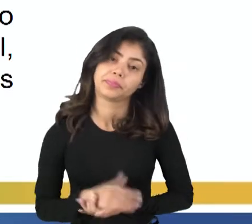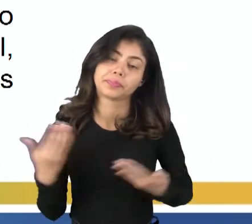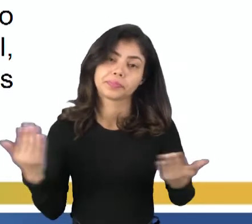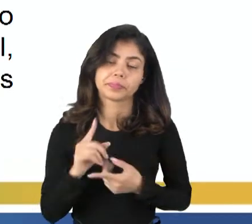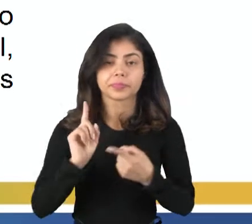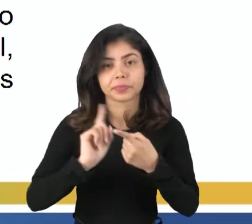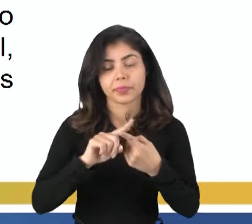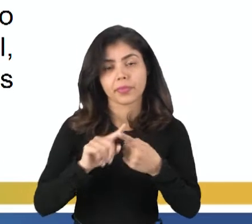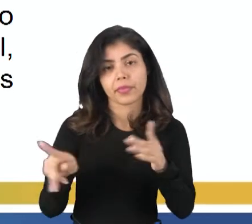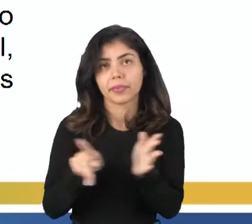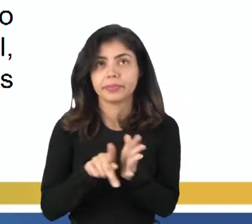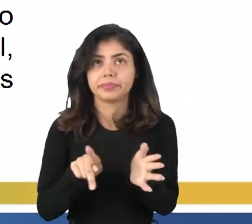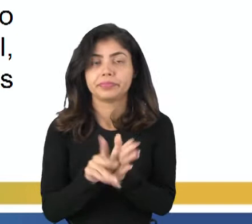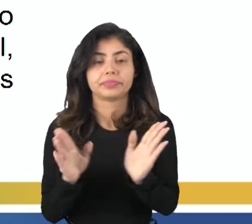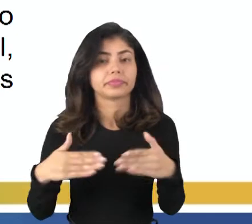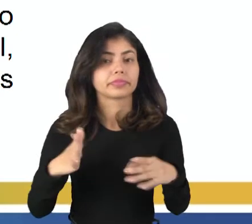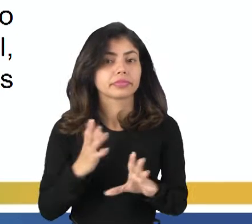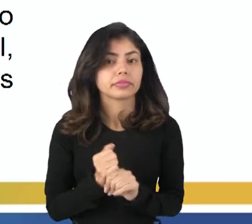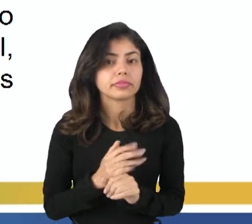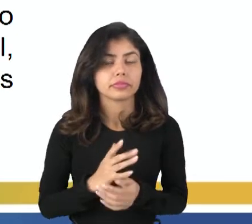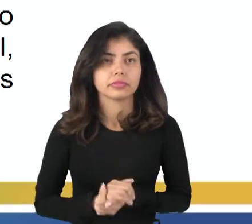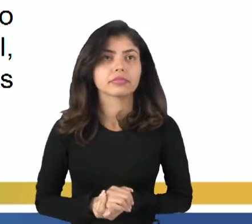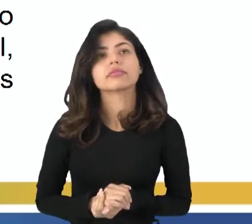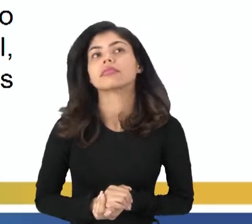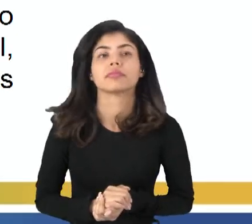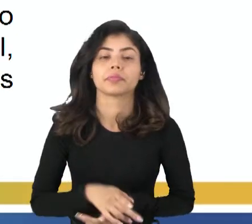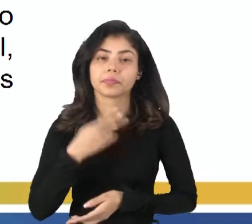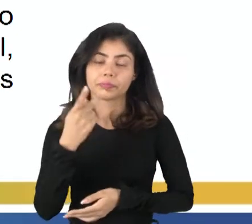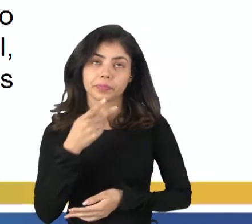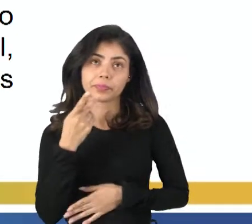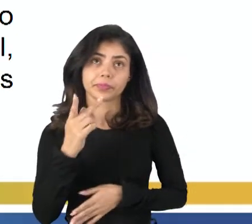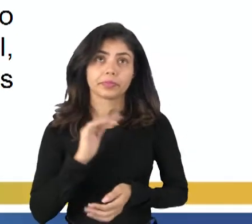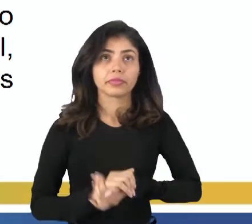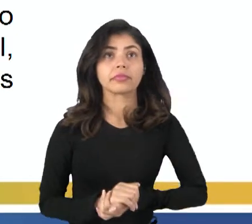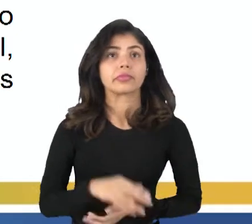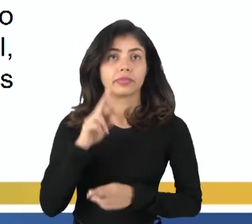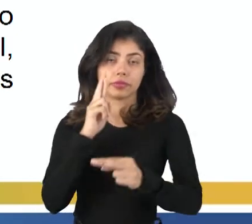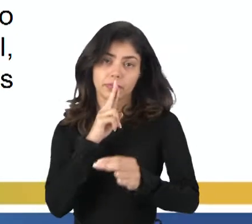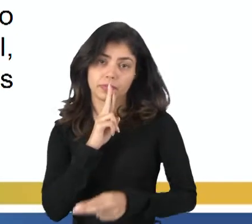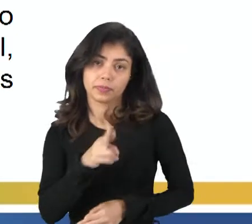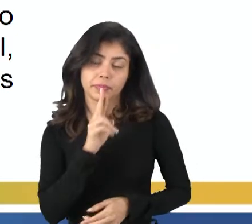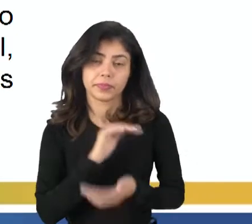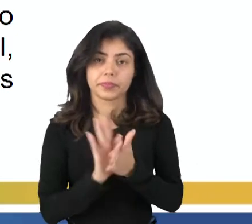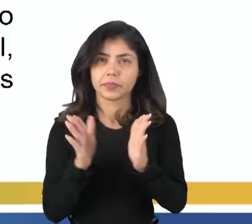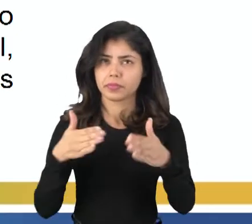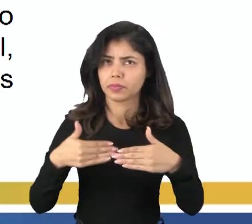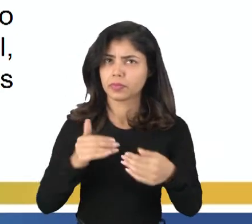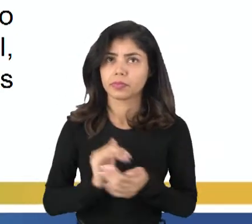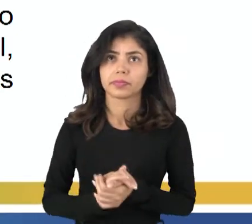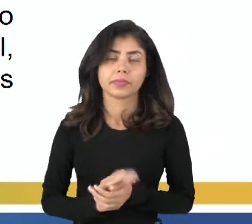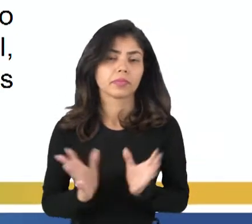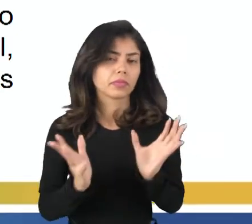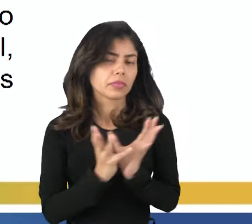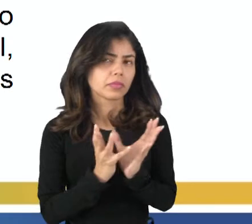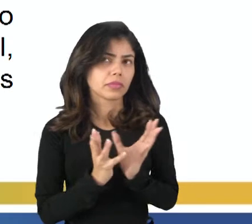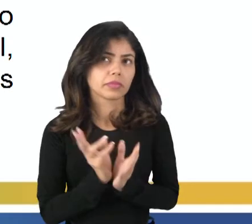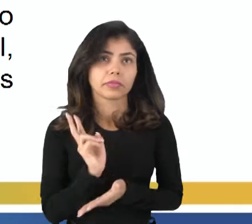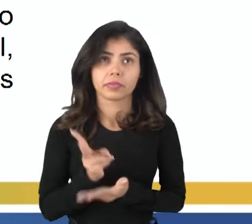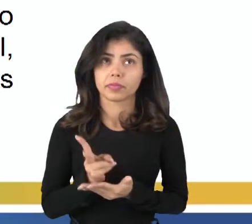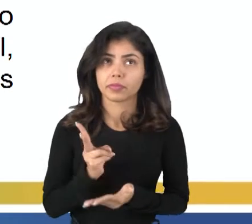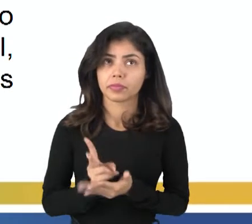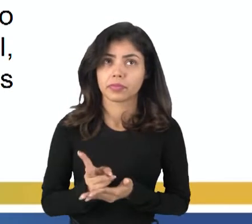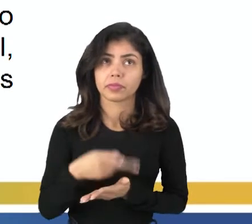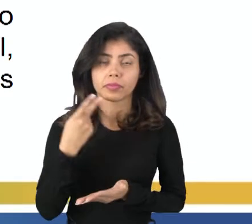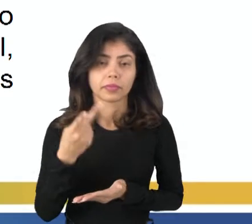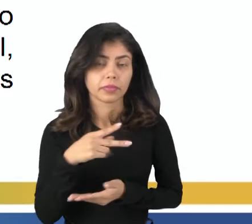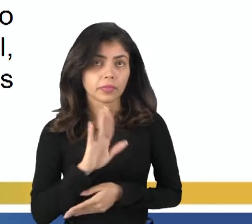Vamos ver a propriedade do fechamento da adição. Dizer que uma operação é fechada em determinado conjunto é o mesmo que